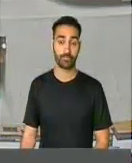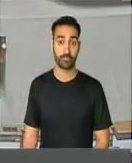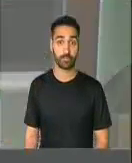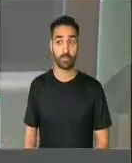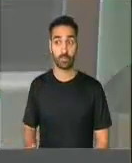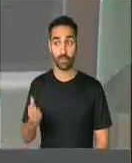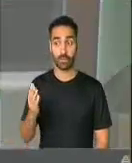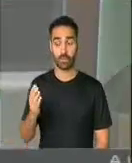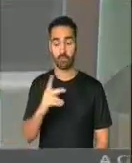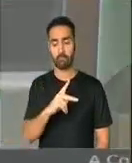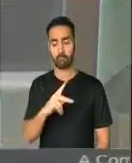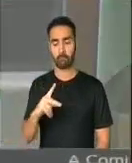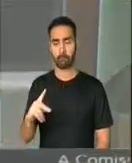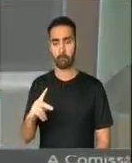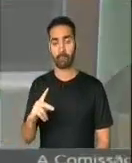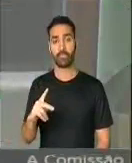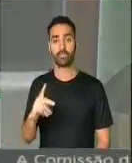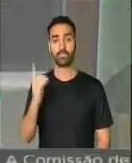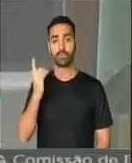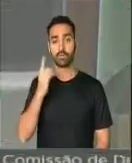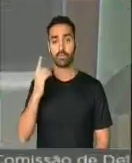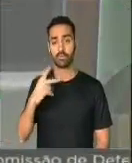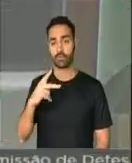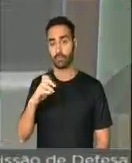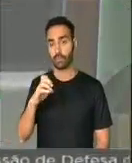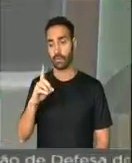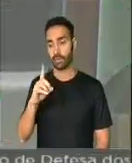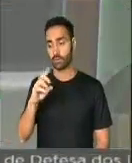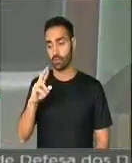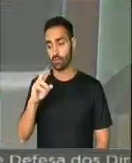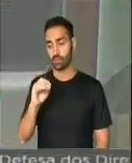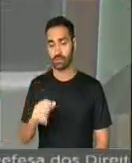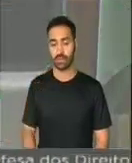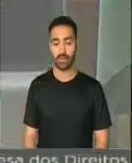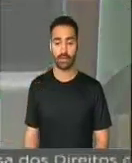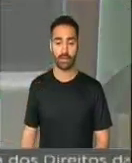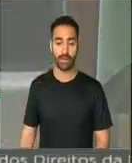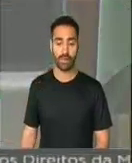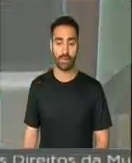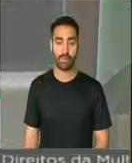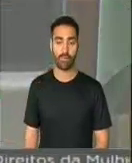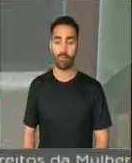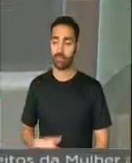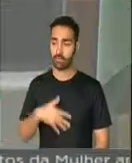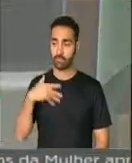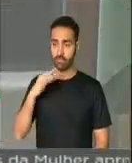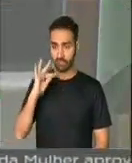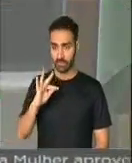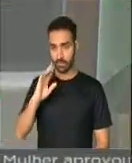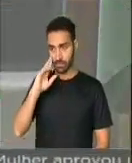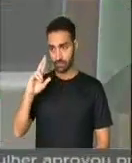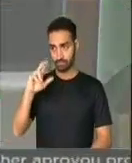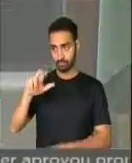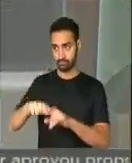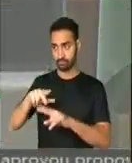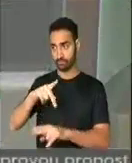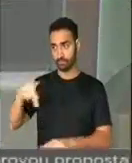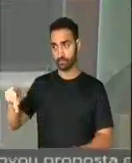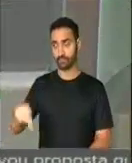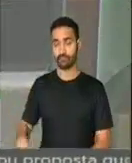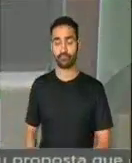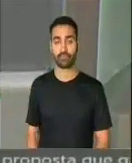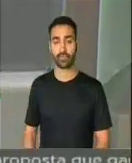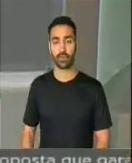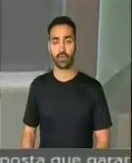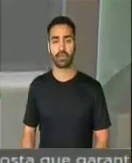Querido presidente, deputado Pedro, uma honra ser dirigido por Vossa Excelência.